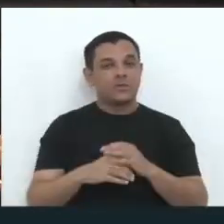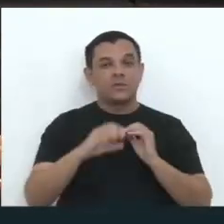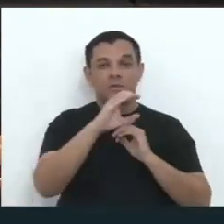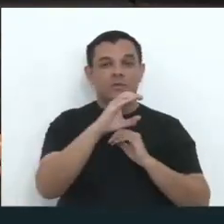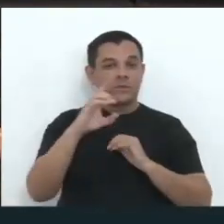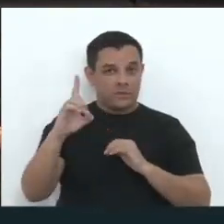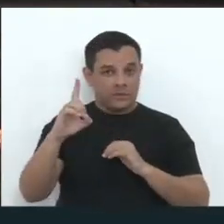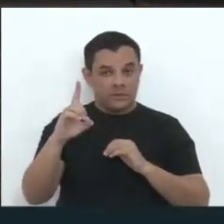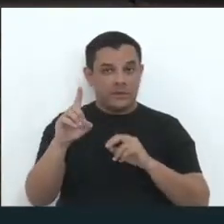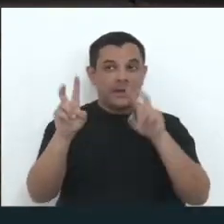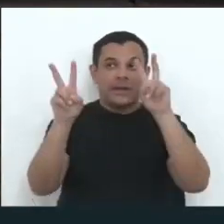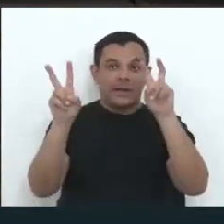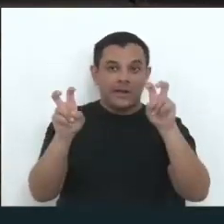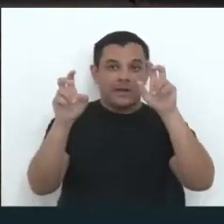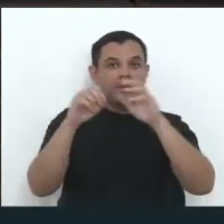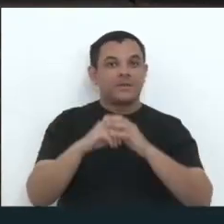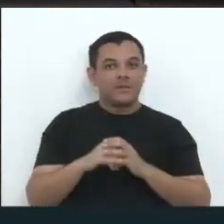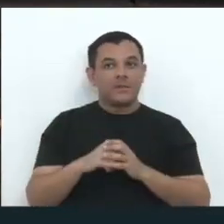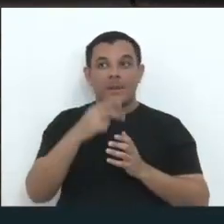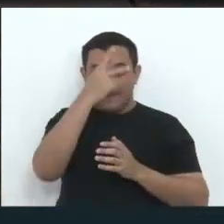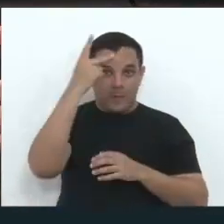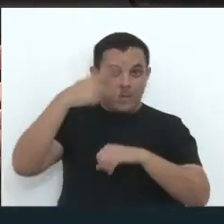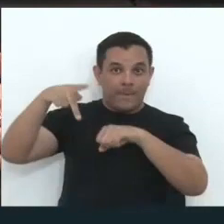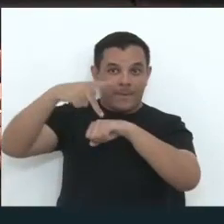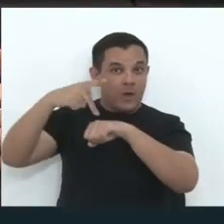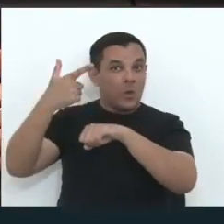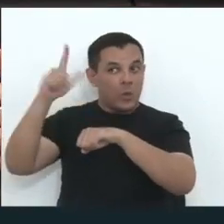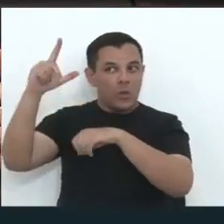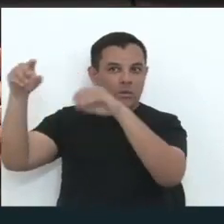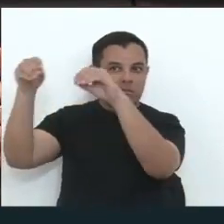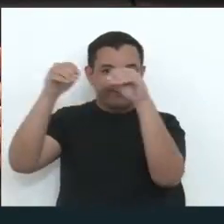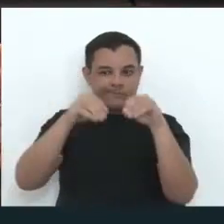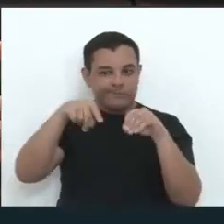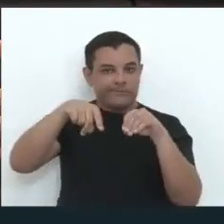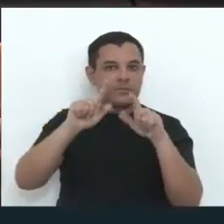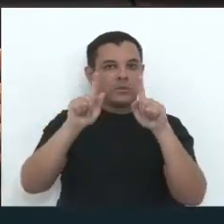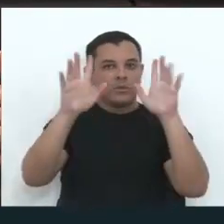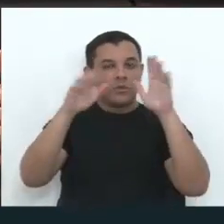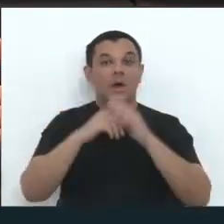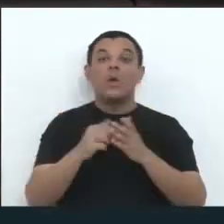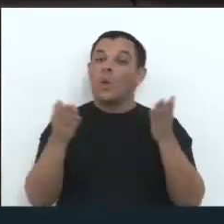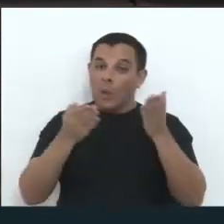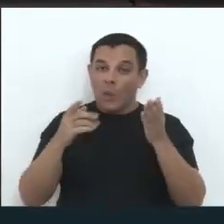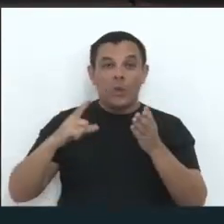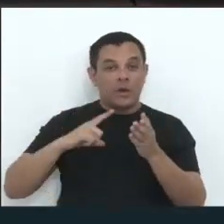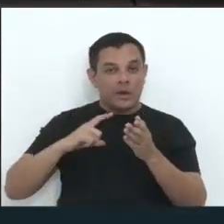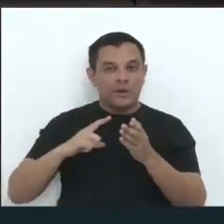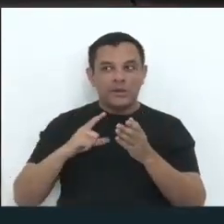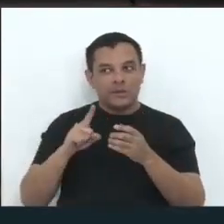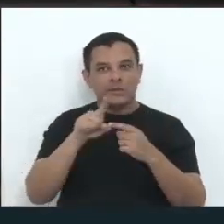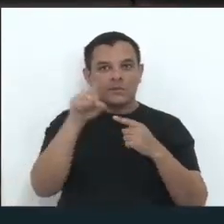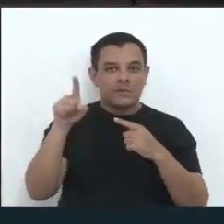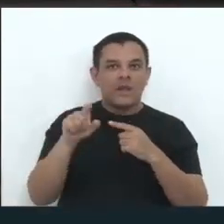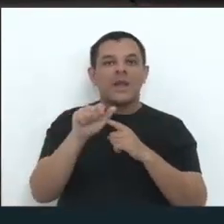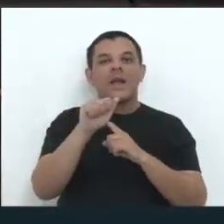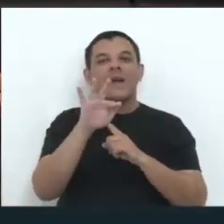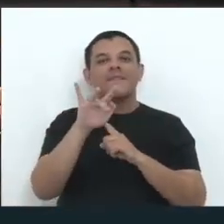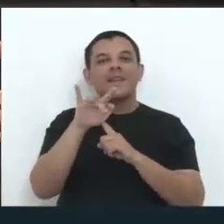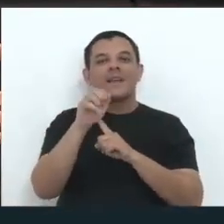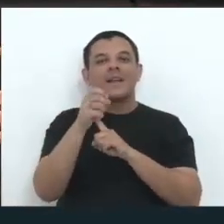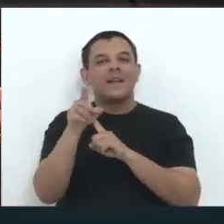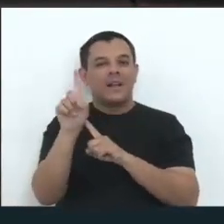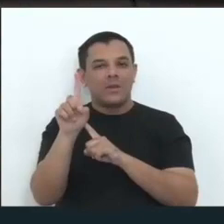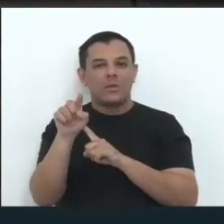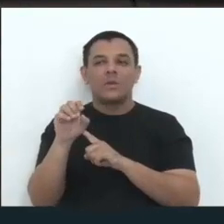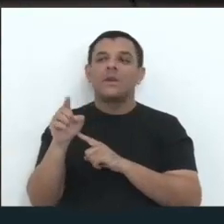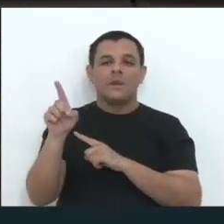questão dos refugiados, hoje eminentemente com maior força dos afegãos, e também a